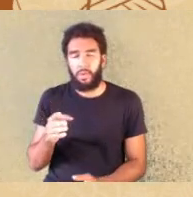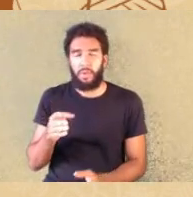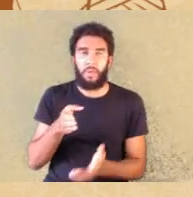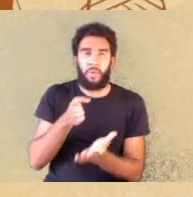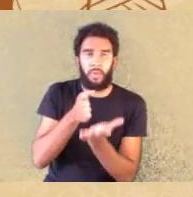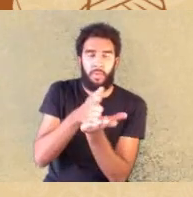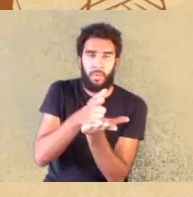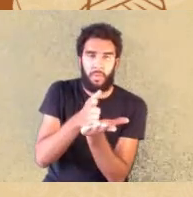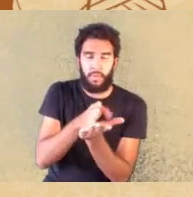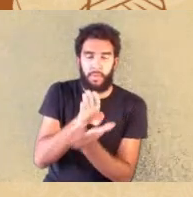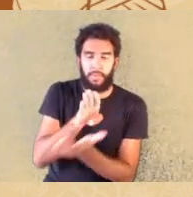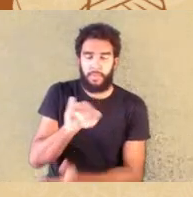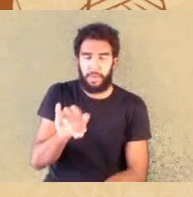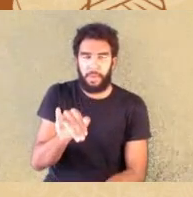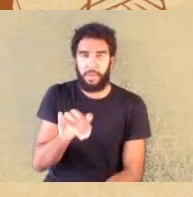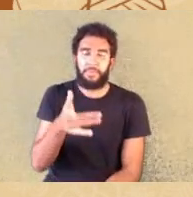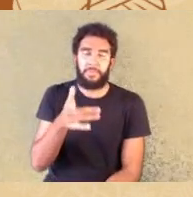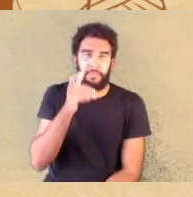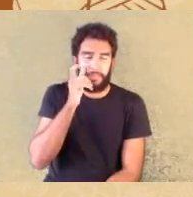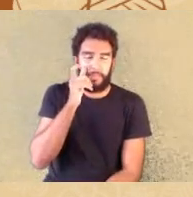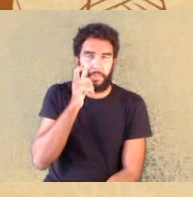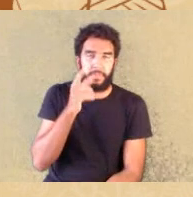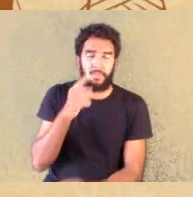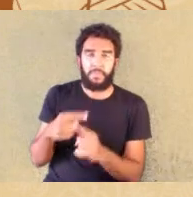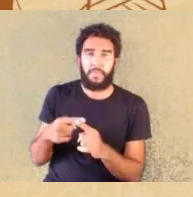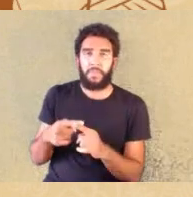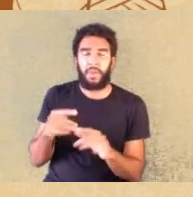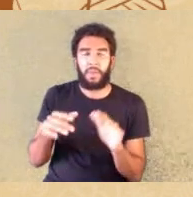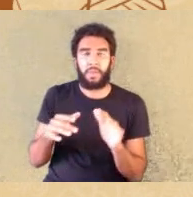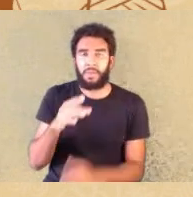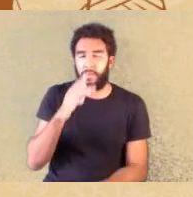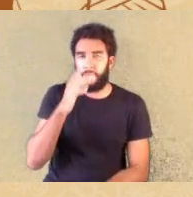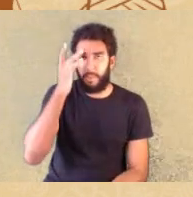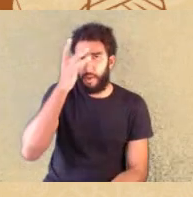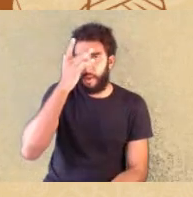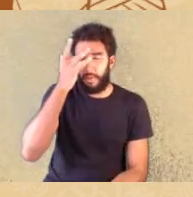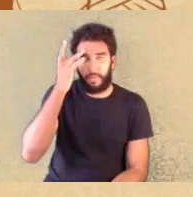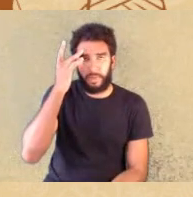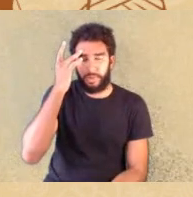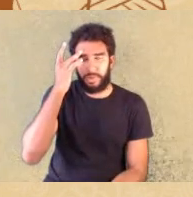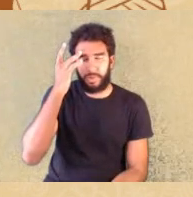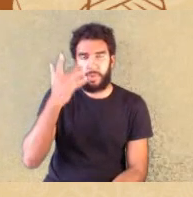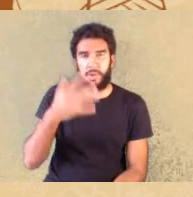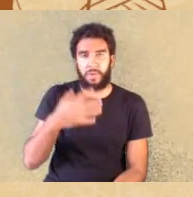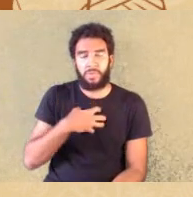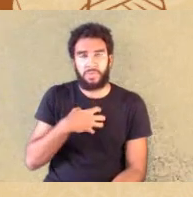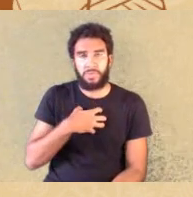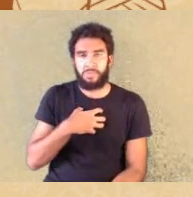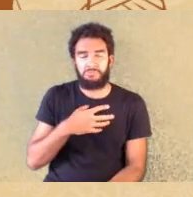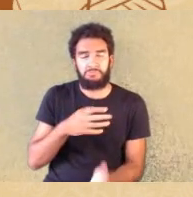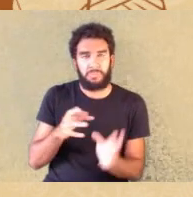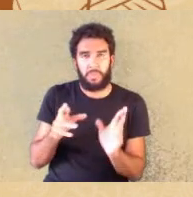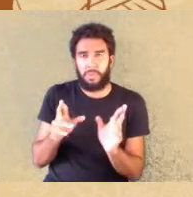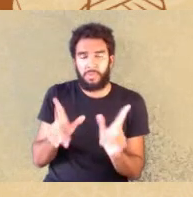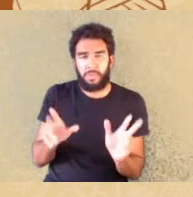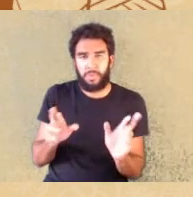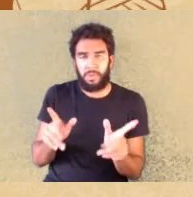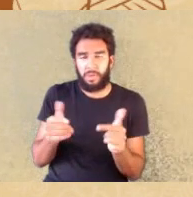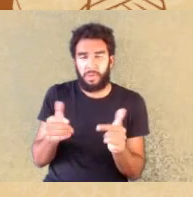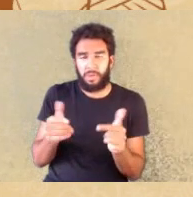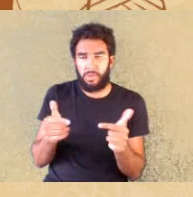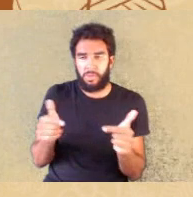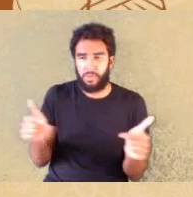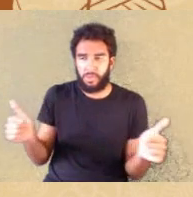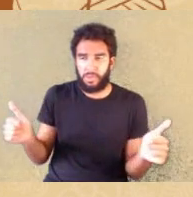sexualidade envolvida, porque não necessariamente as pessoas têm, nos diferentes países, comportamentos sexuais condizentes